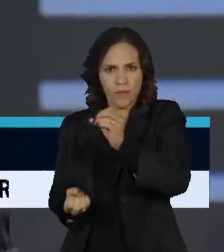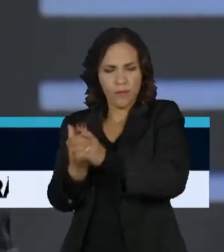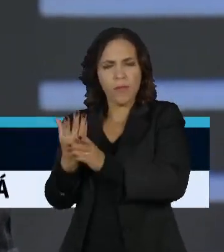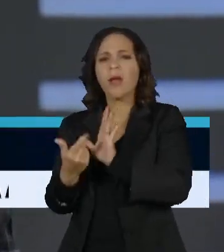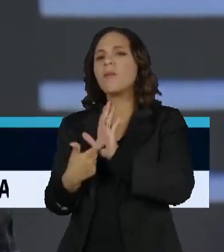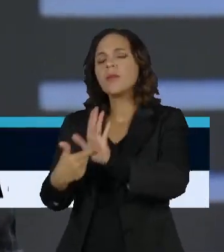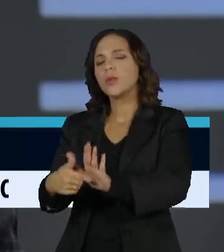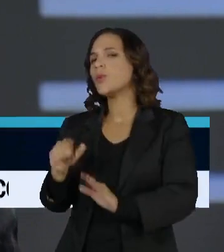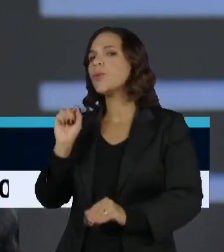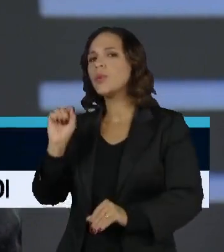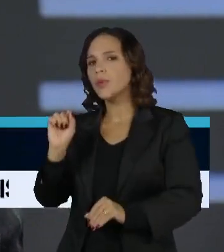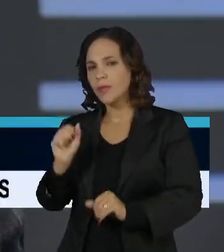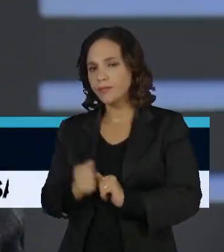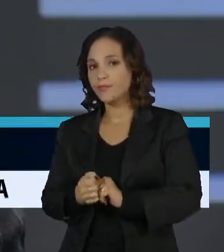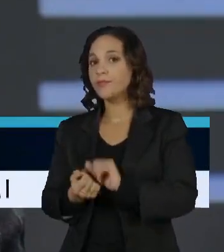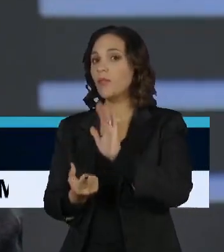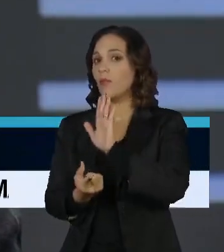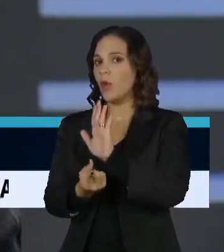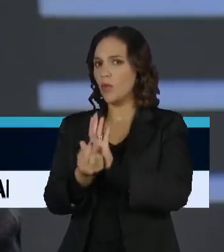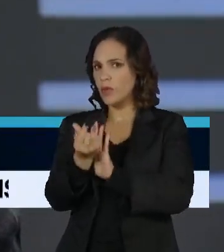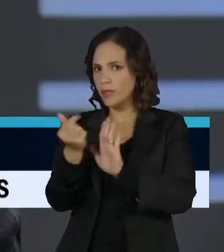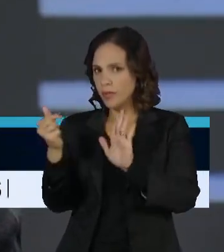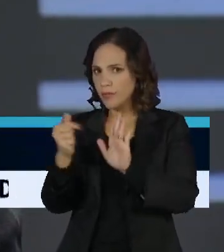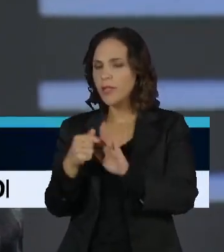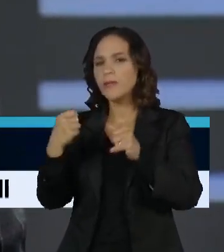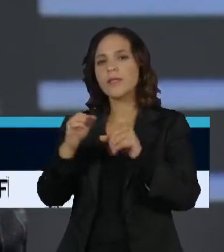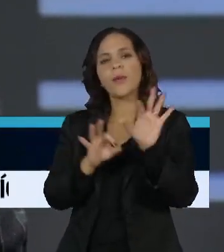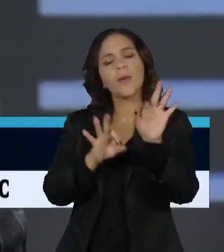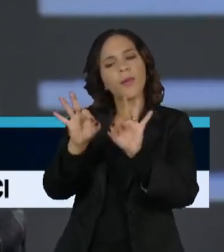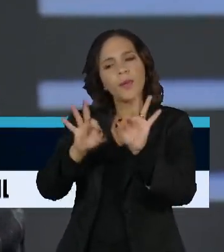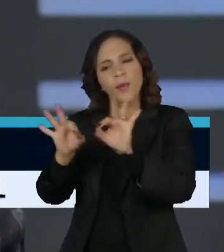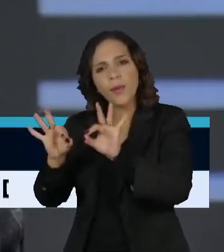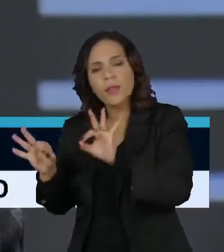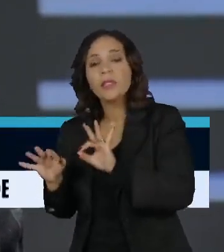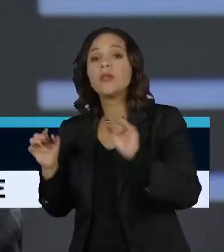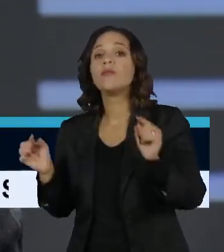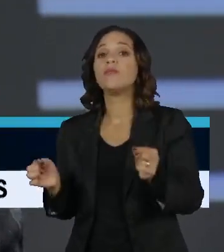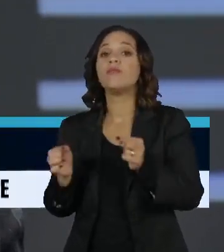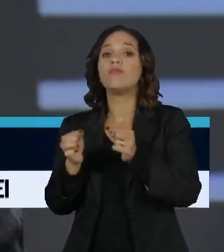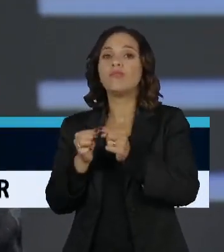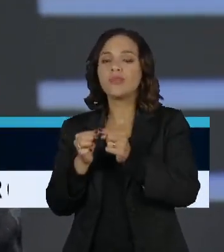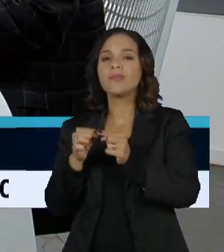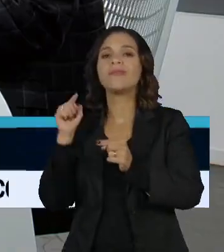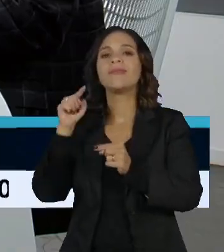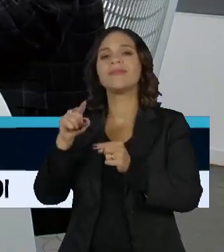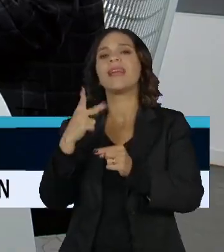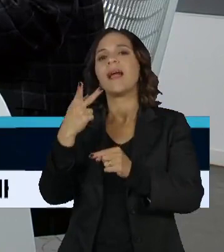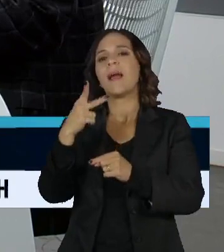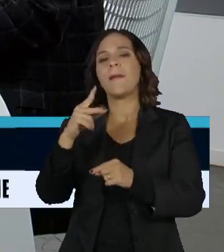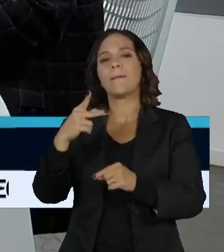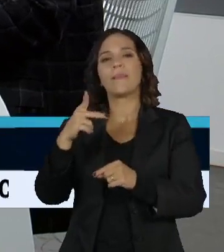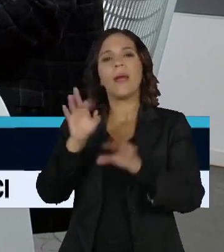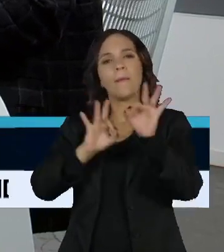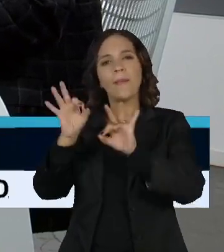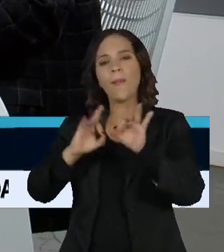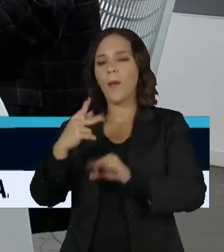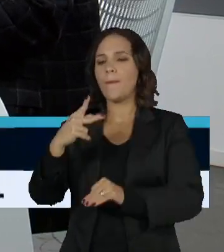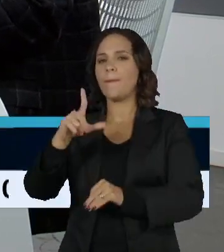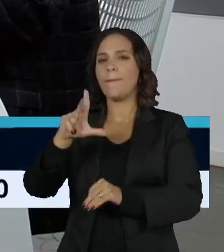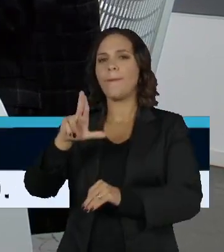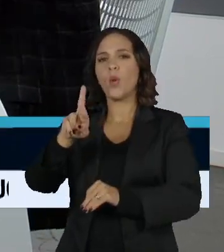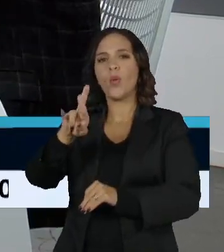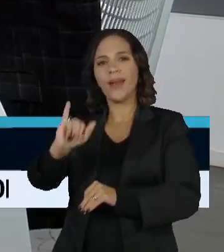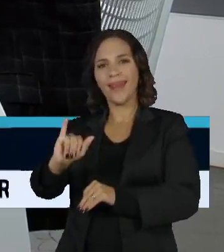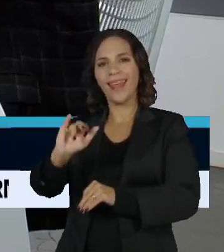orçamento? Não é? Ela fala que o orçamento tem que ser organizado a partir do plano plurianual, que aliás está terminando agora, depois com os